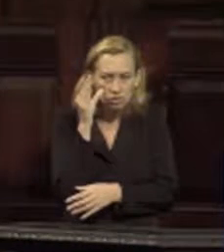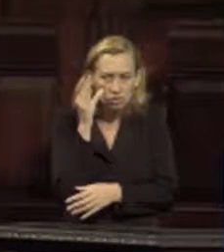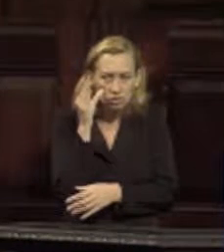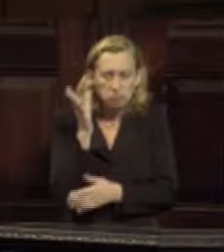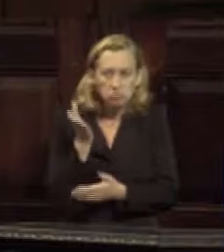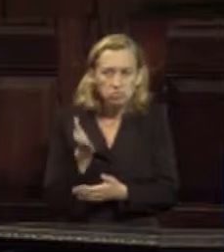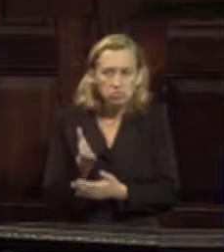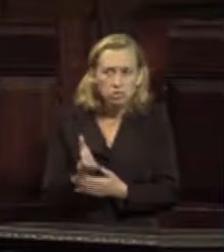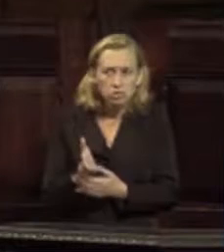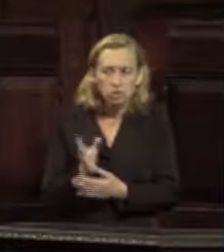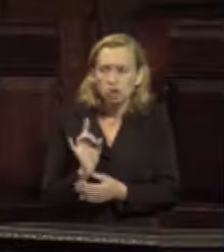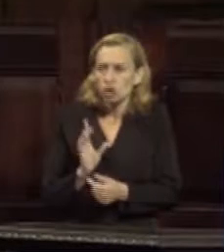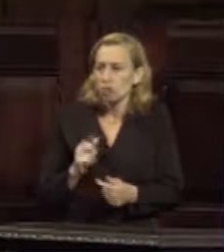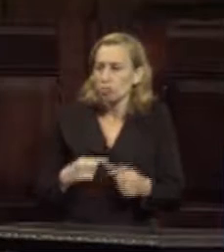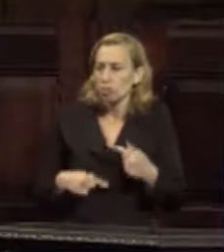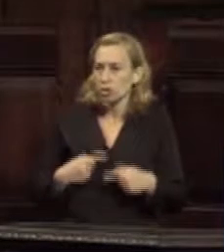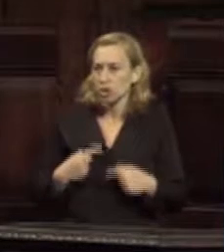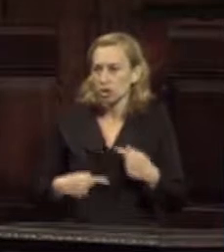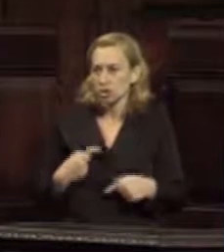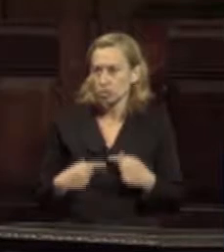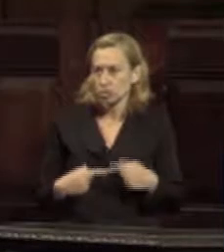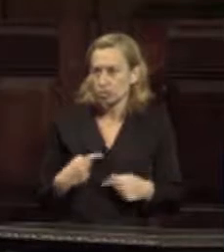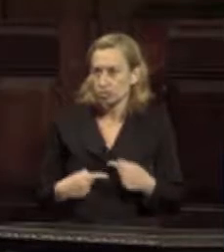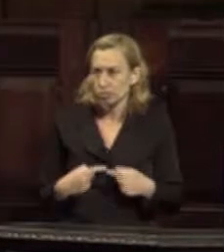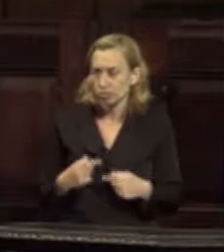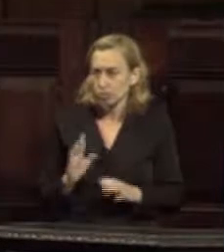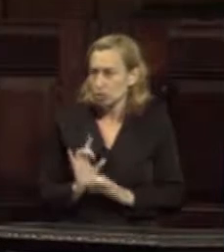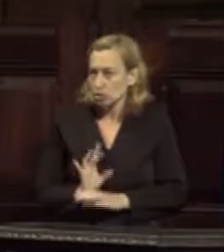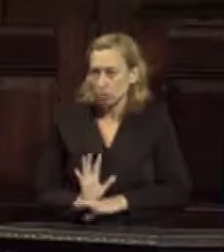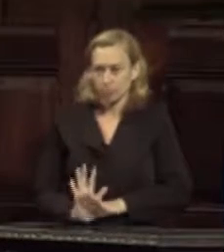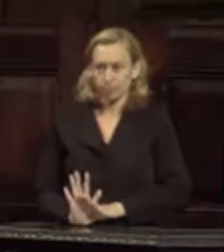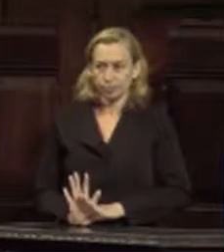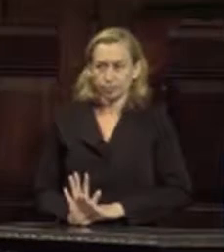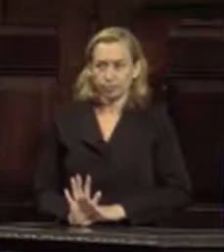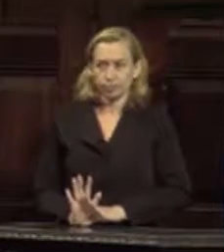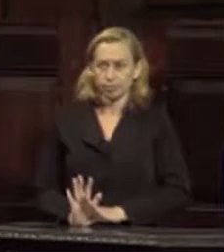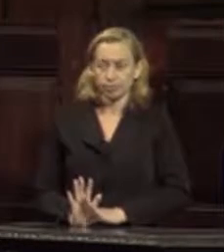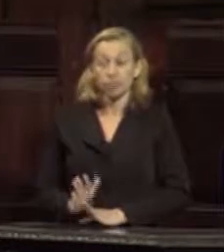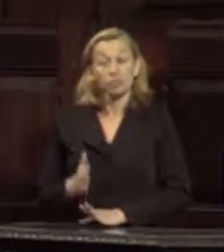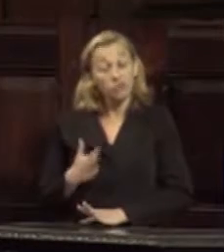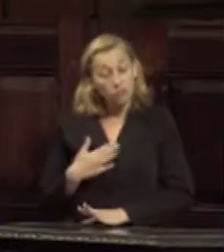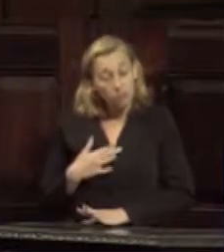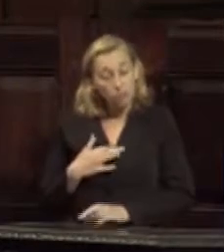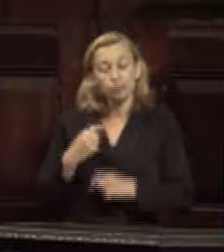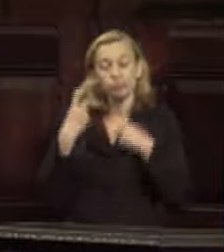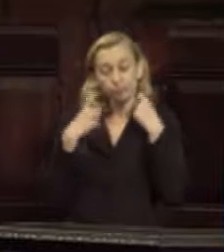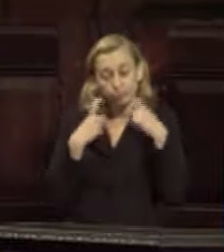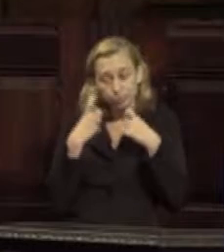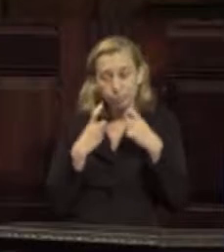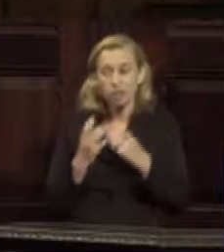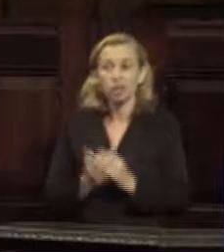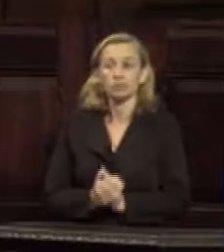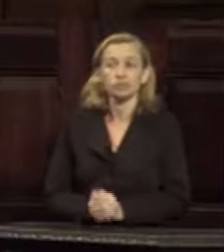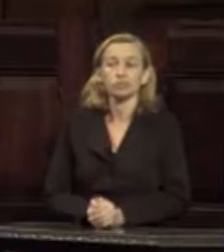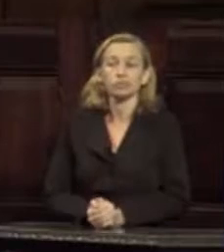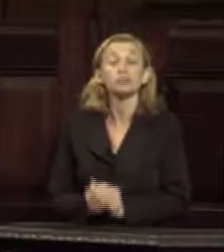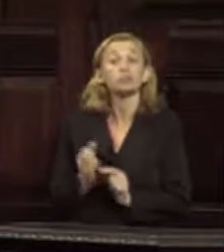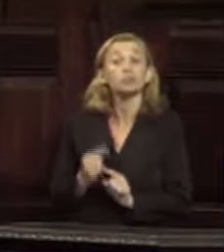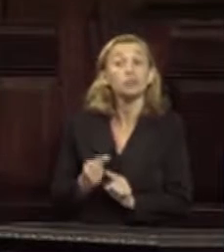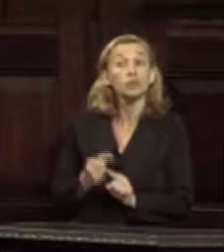puramente político eleitoral. Me preocupa muito,